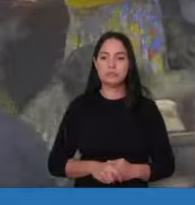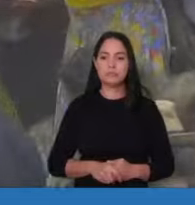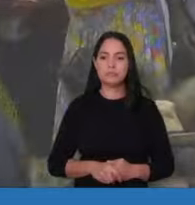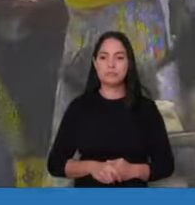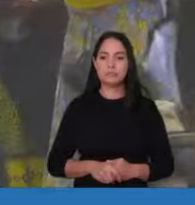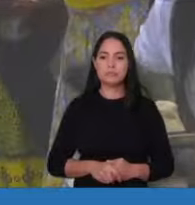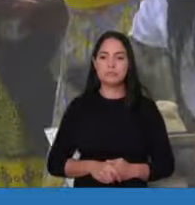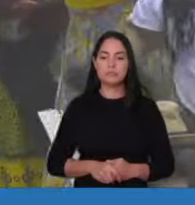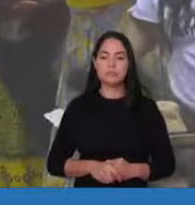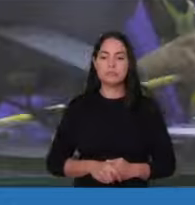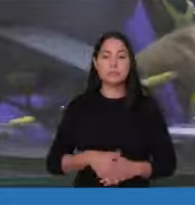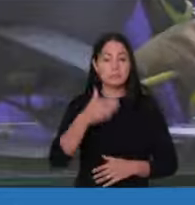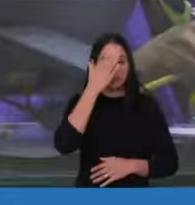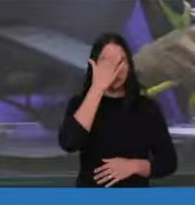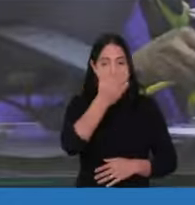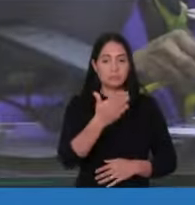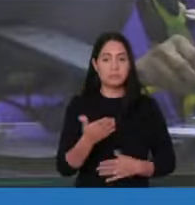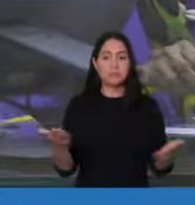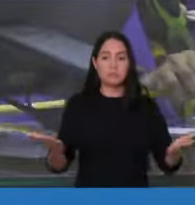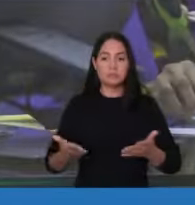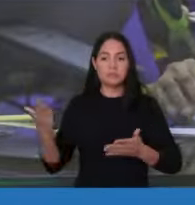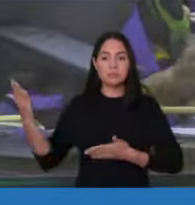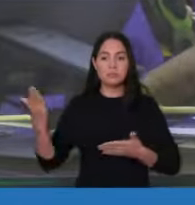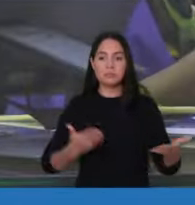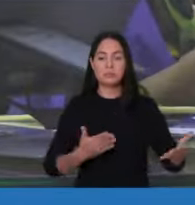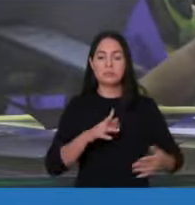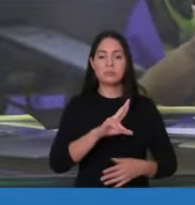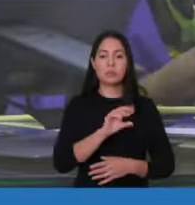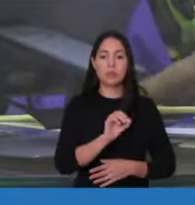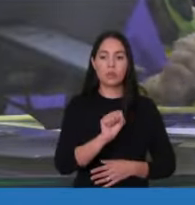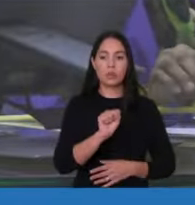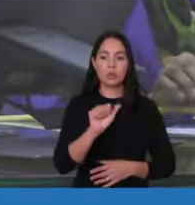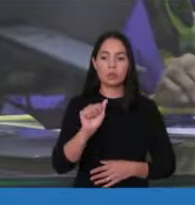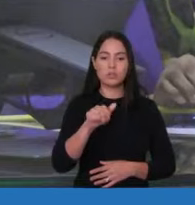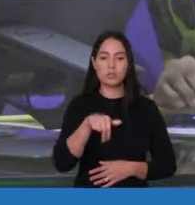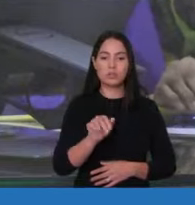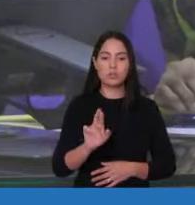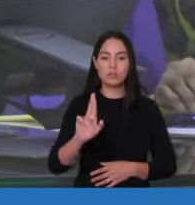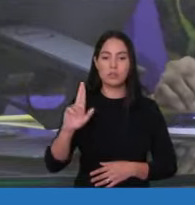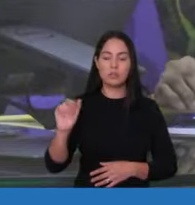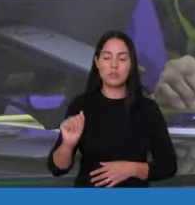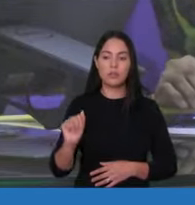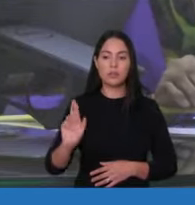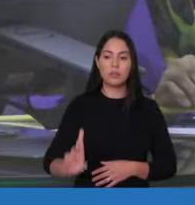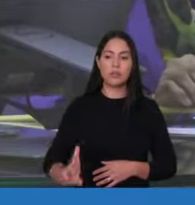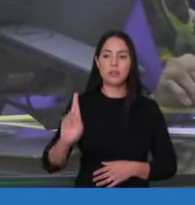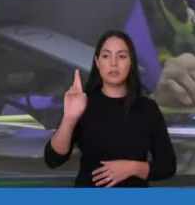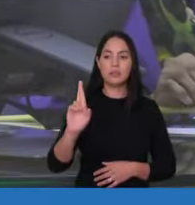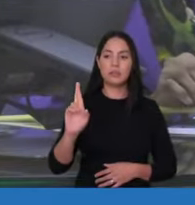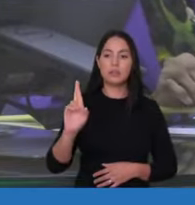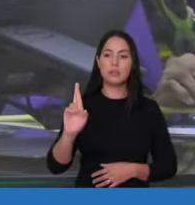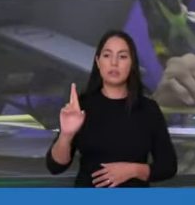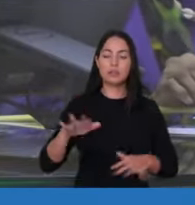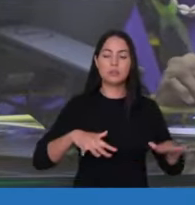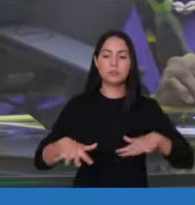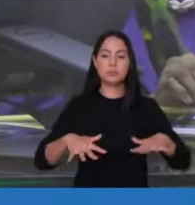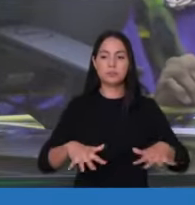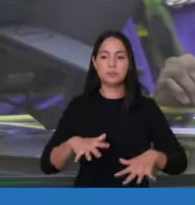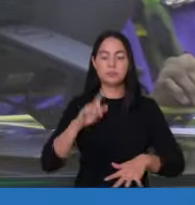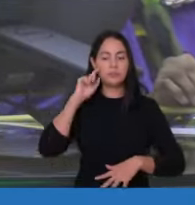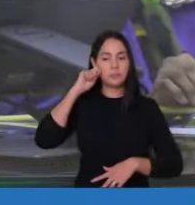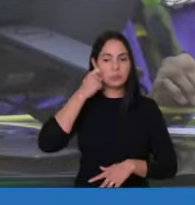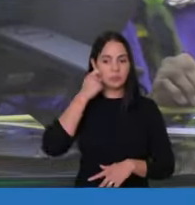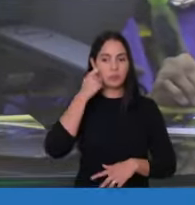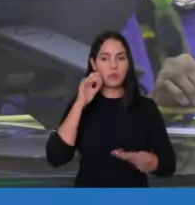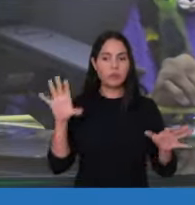Chamar a querida Rosa Negra, representando o Movimento Negro Unificado. Vou passar então agora a palavra para Luísa